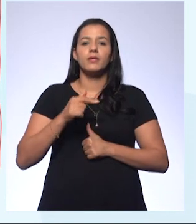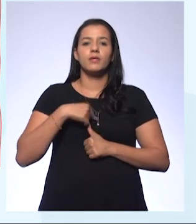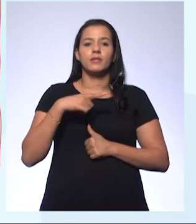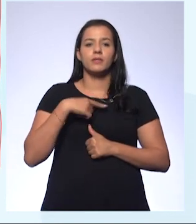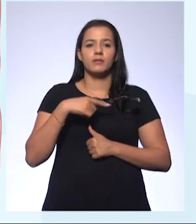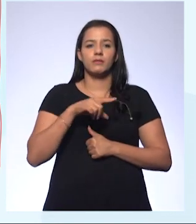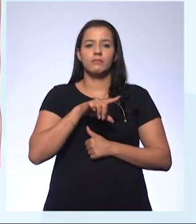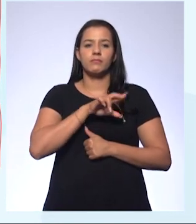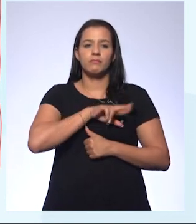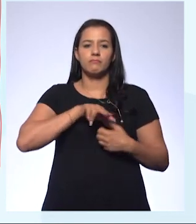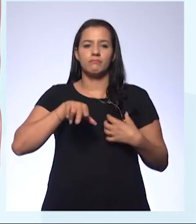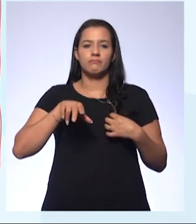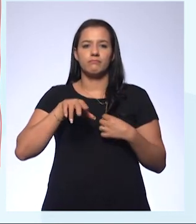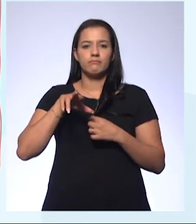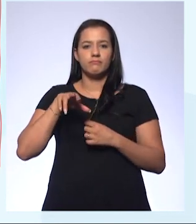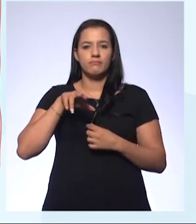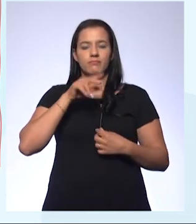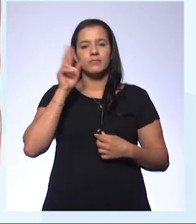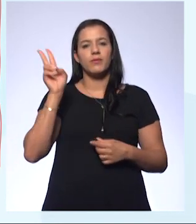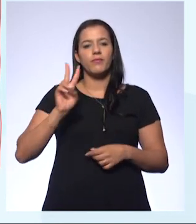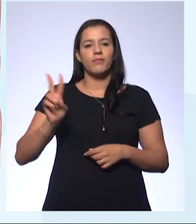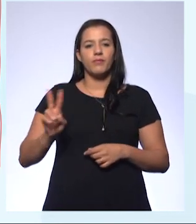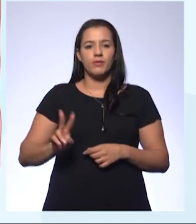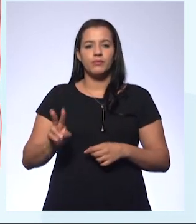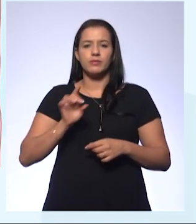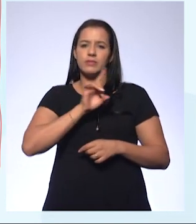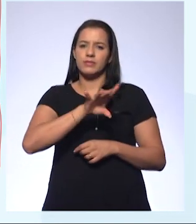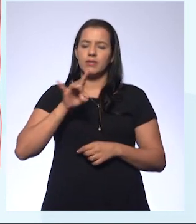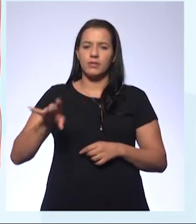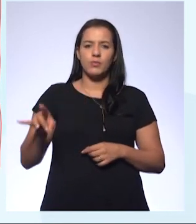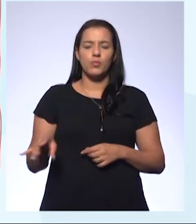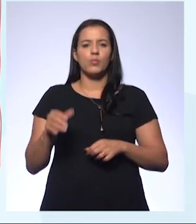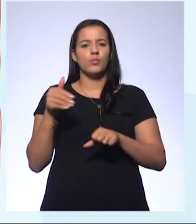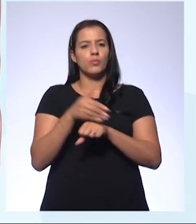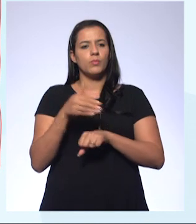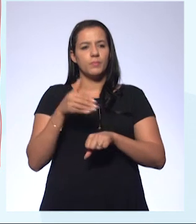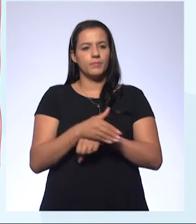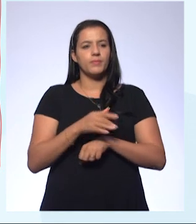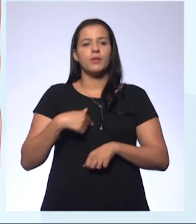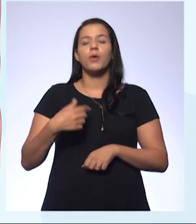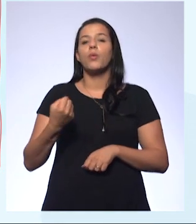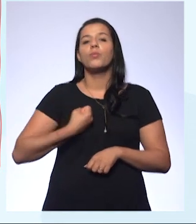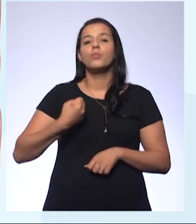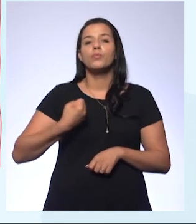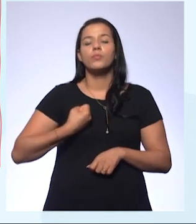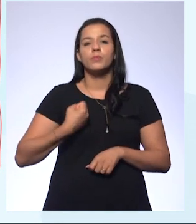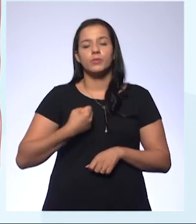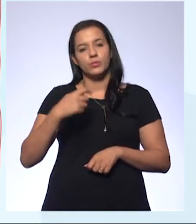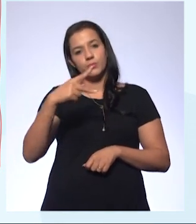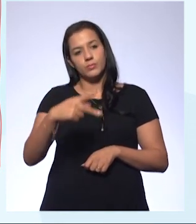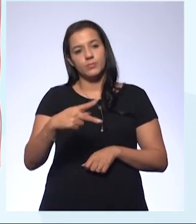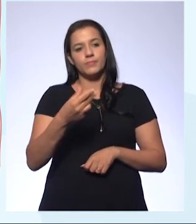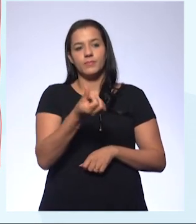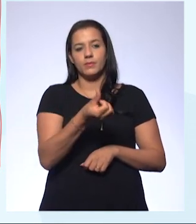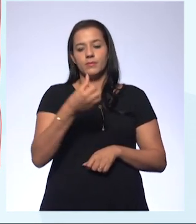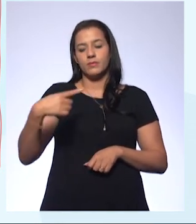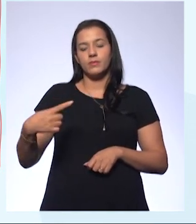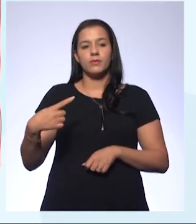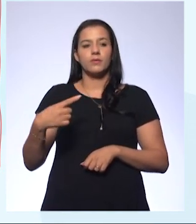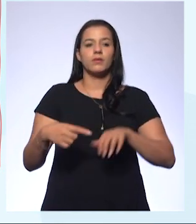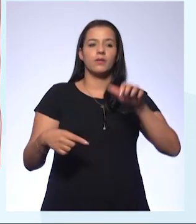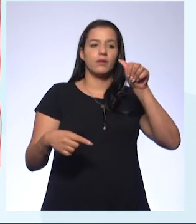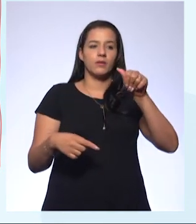bastante gente participando. Vamos olhar então quem que acertou, né? Vamos ver as respostas. Essa questão era bem